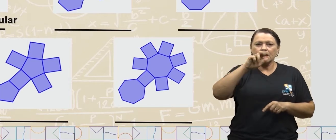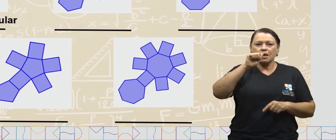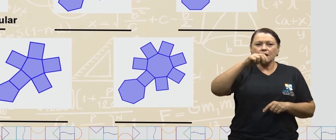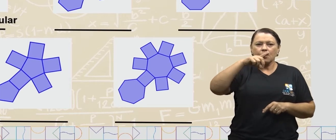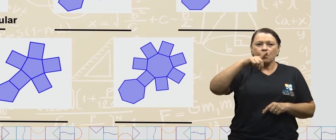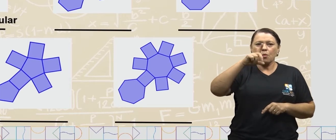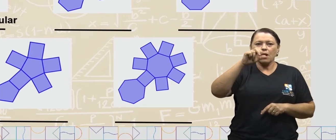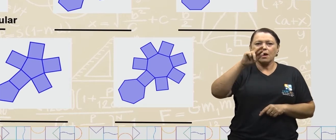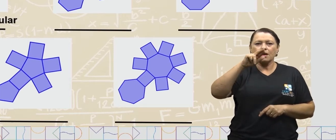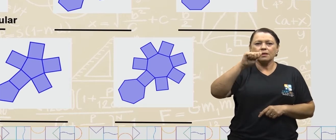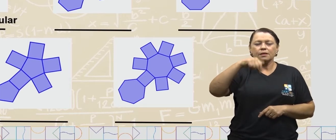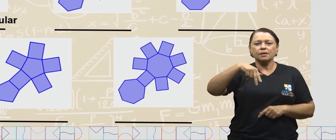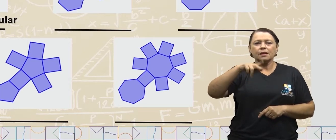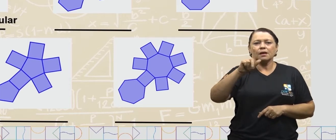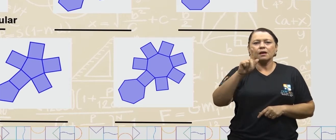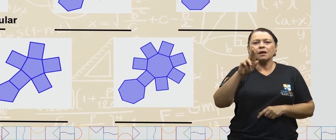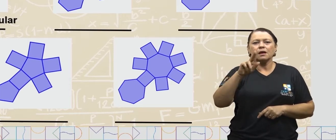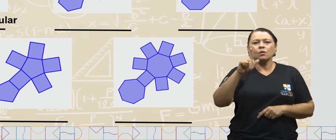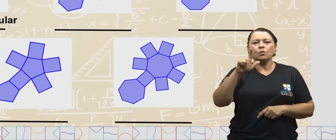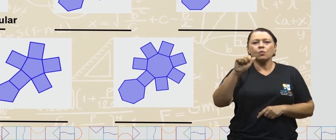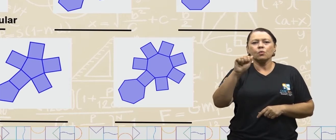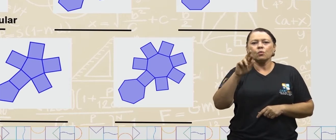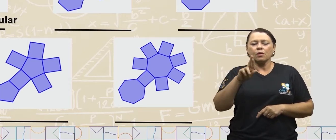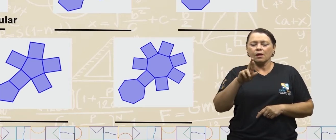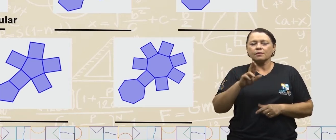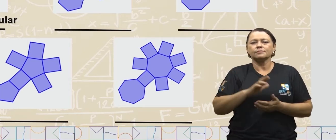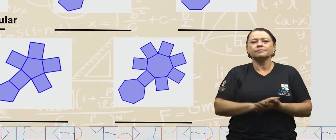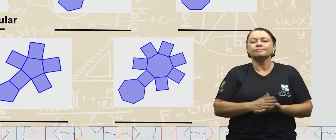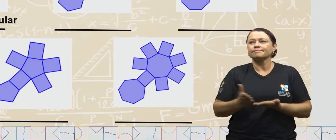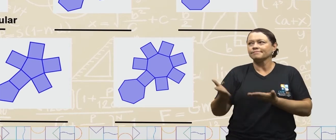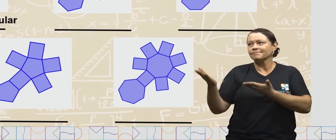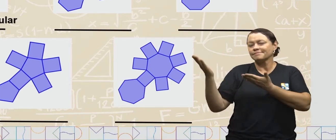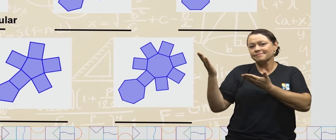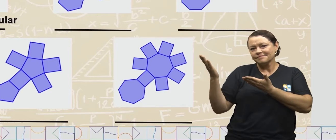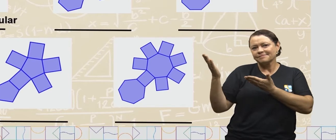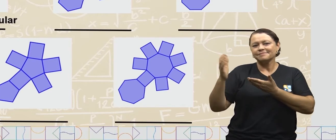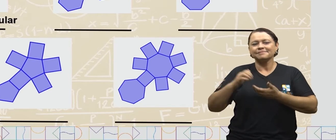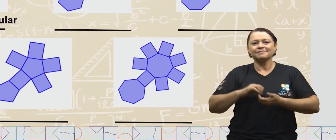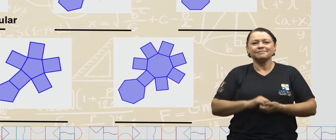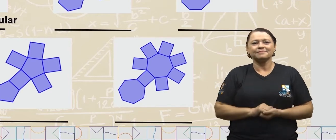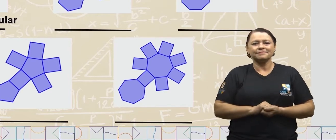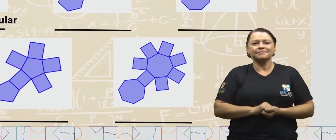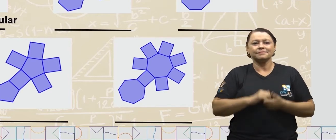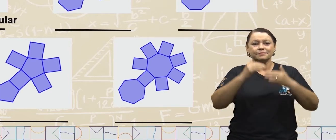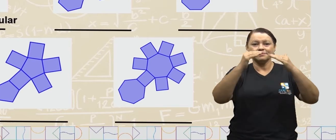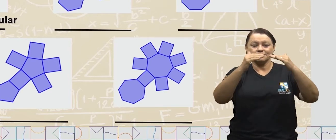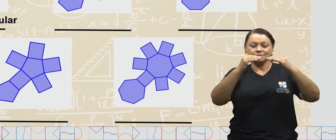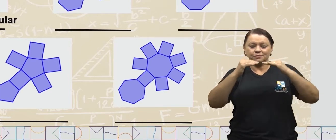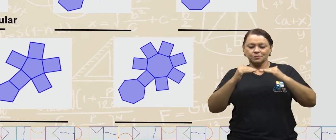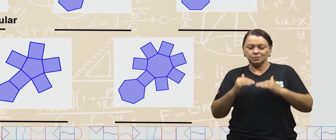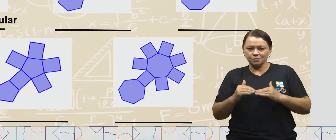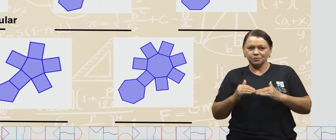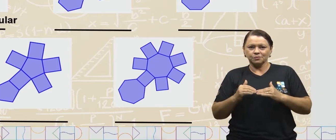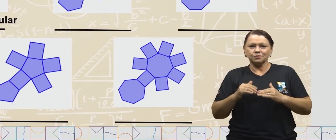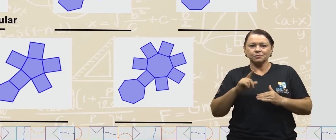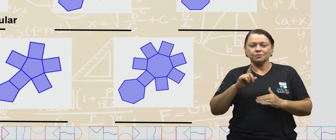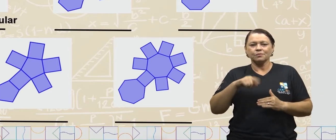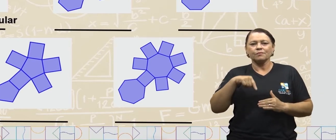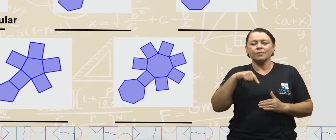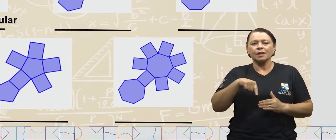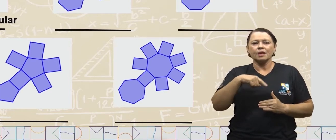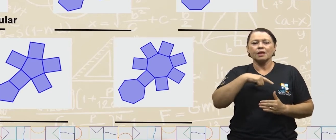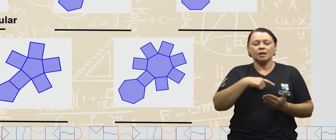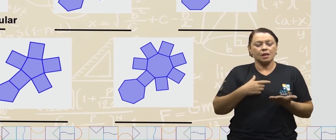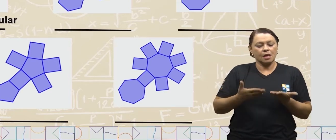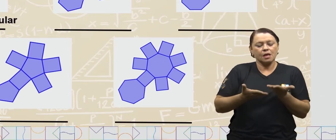uma base em quadrado, o nome dele é prisma quadrangular. Vamos continuar. Abaixo, na sequência, temos aí um